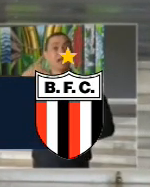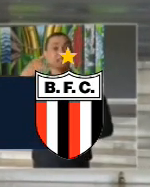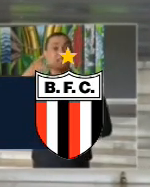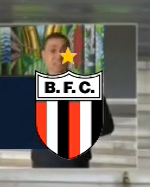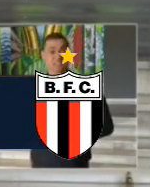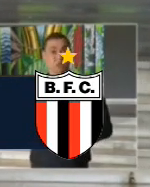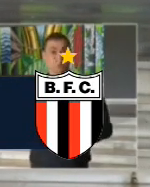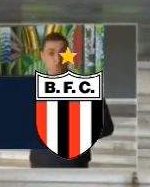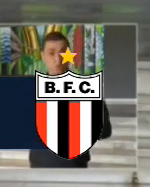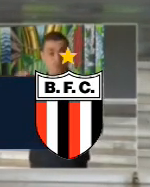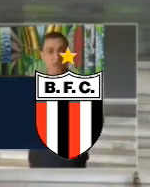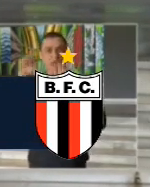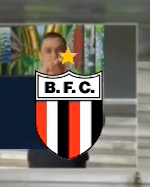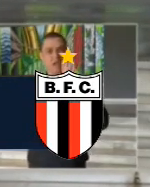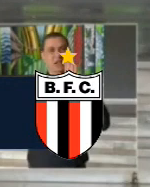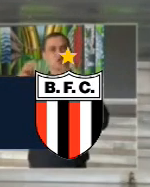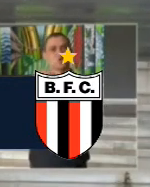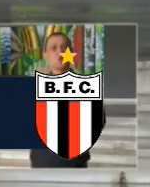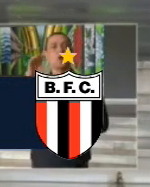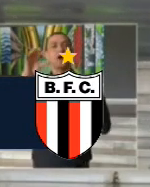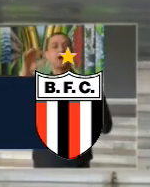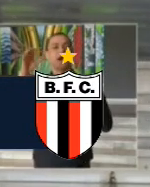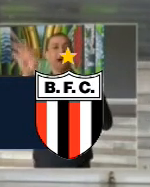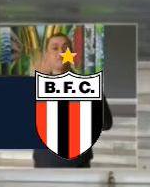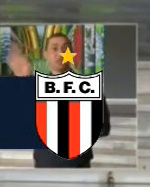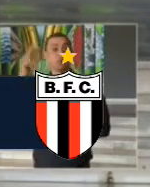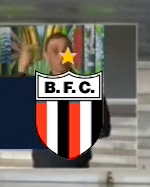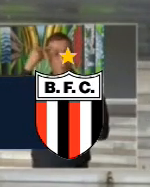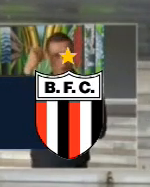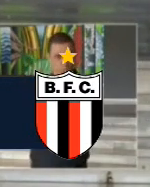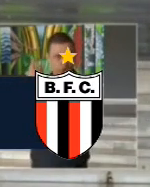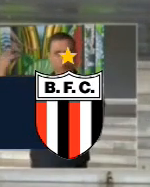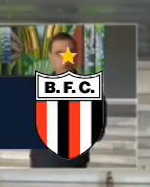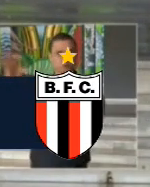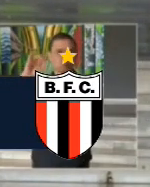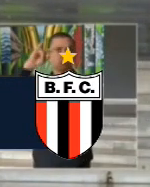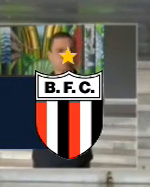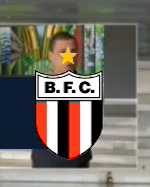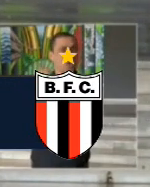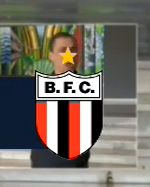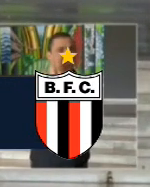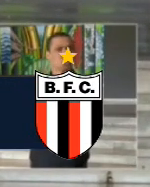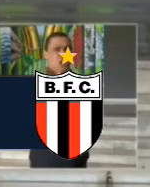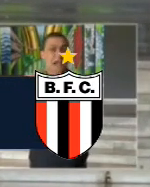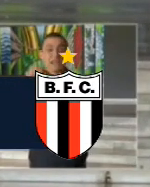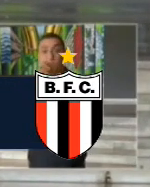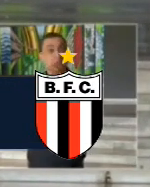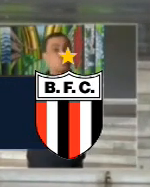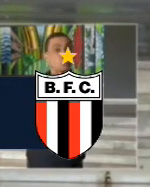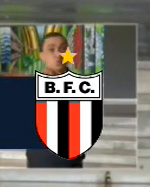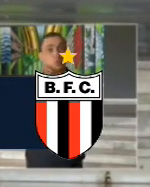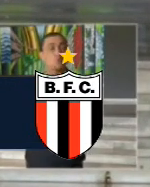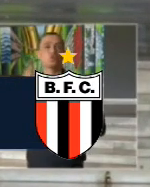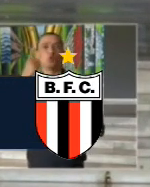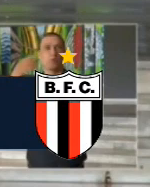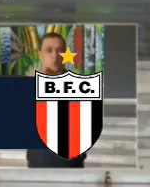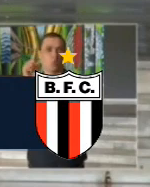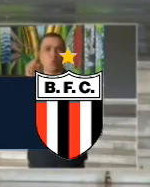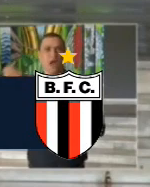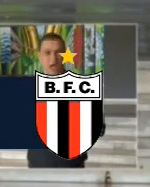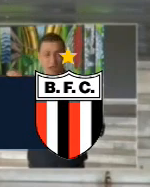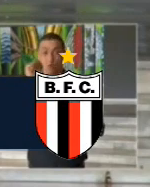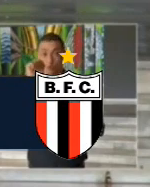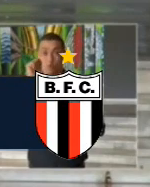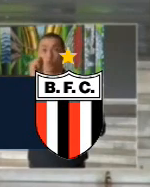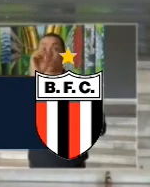e o protocolo que assinamos com a Federação Paulista de Futebol e esta, por sua vez, com todas as equipes da primeira divisão, do